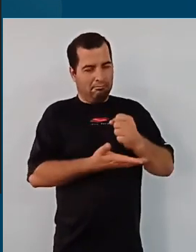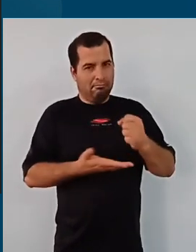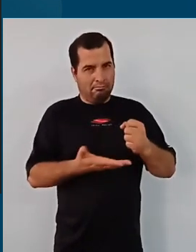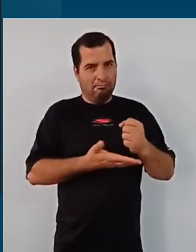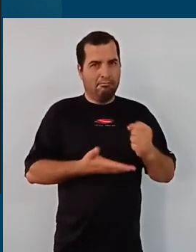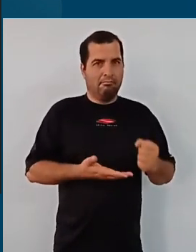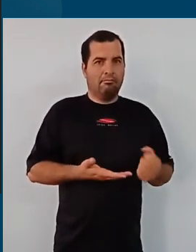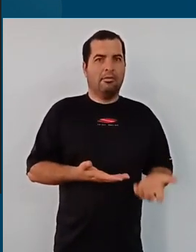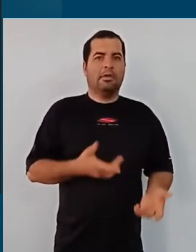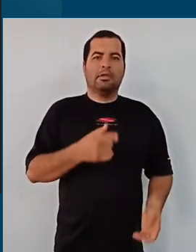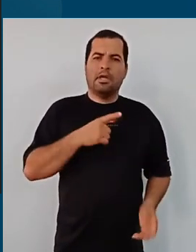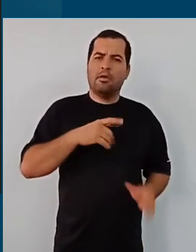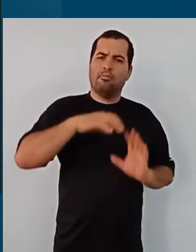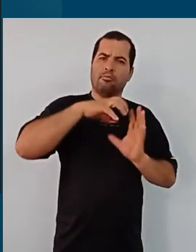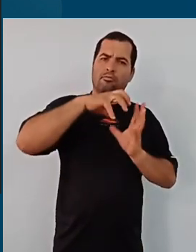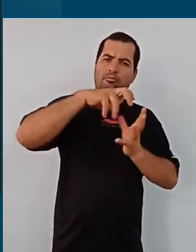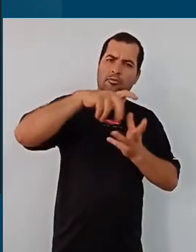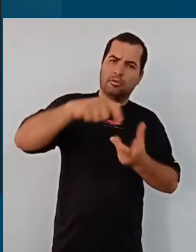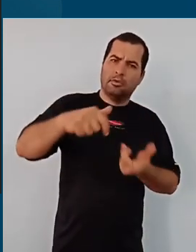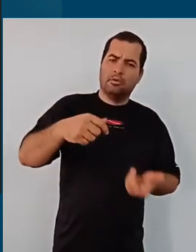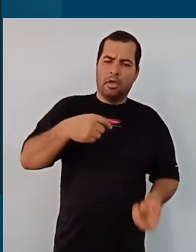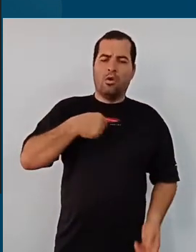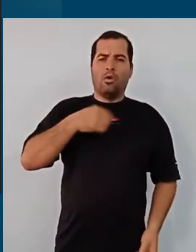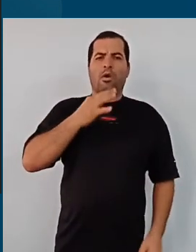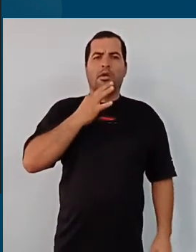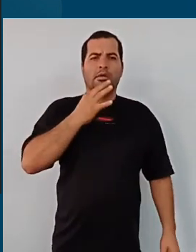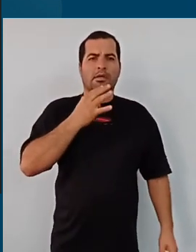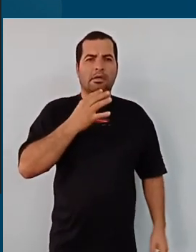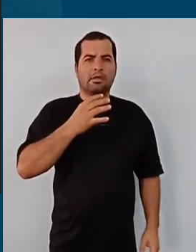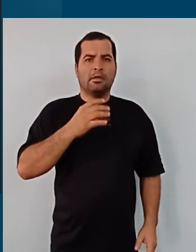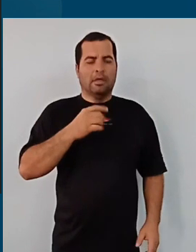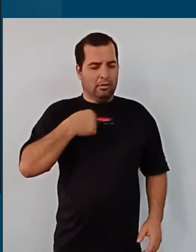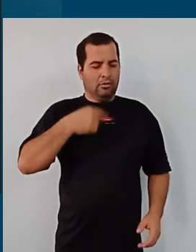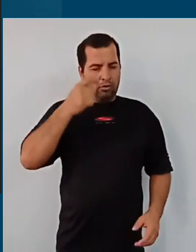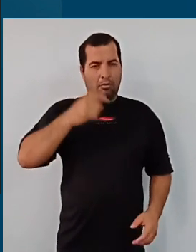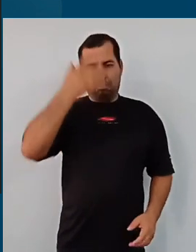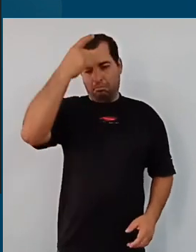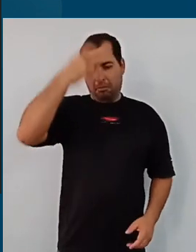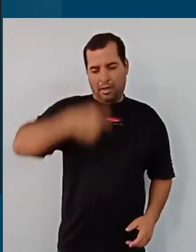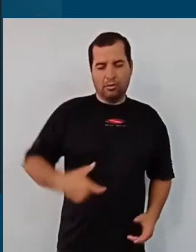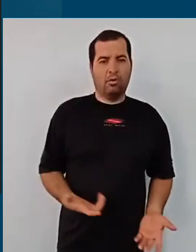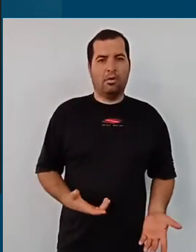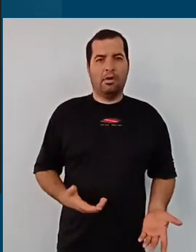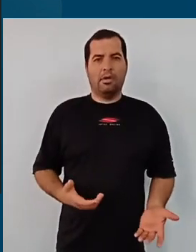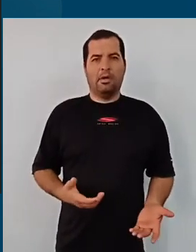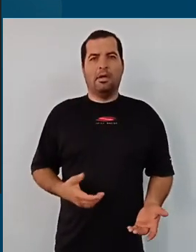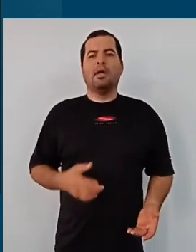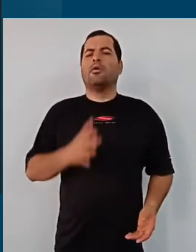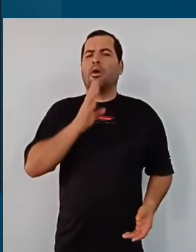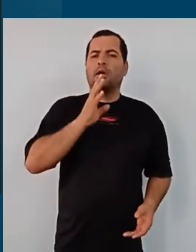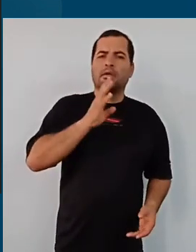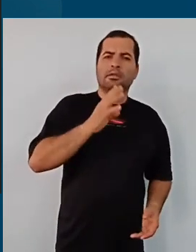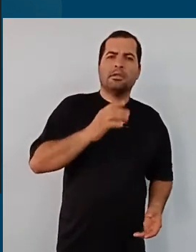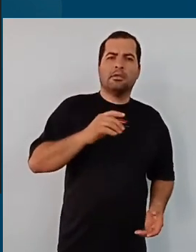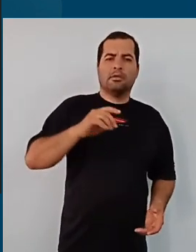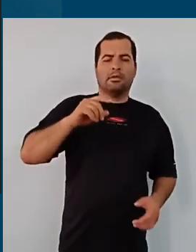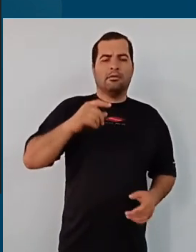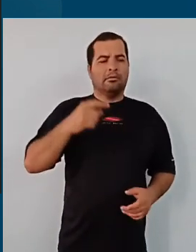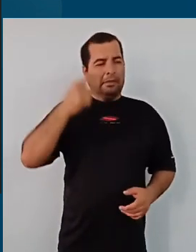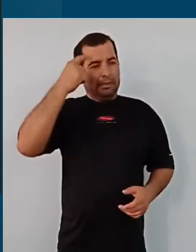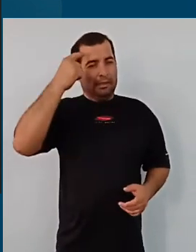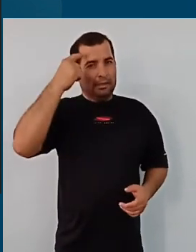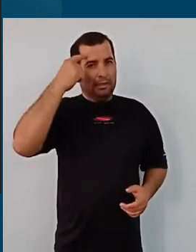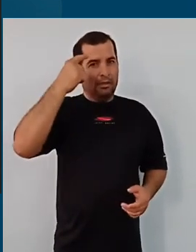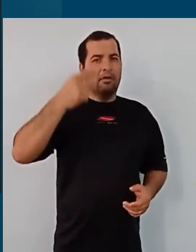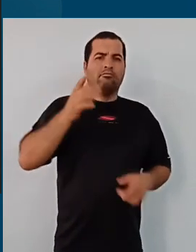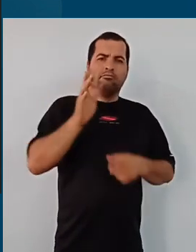cenário mundial, reconhecer-se em seu contexto histórico e cultural, comunicar-se, ser criativo, analítico, crítico, participativo, aberto